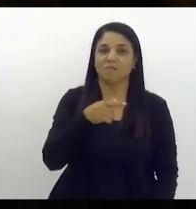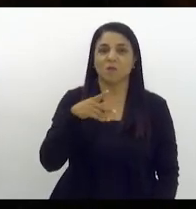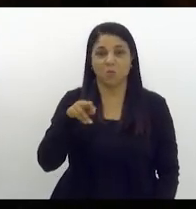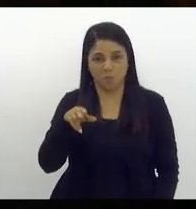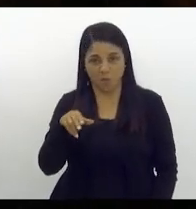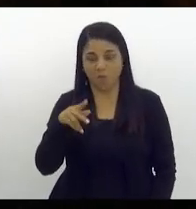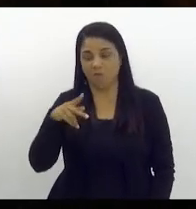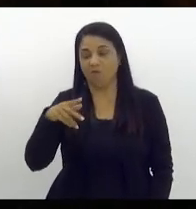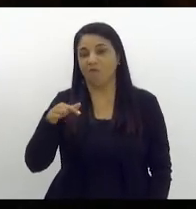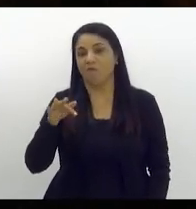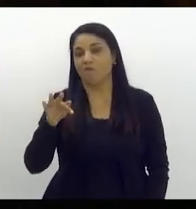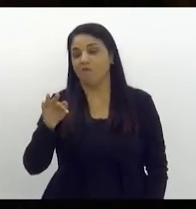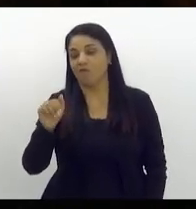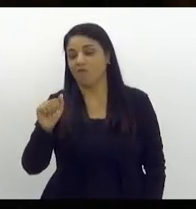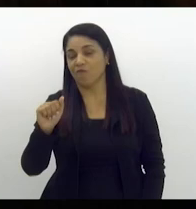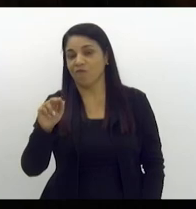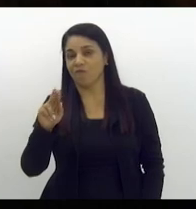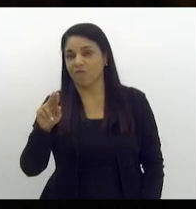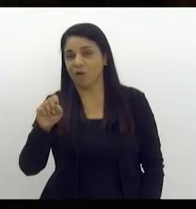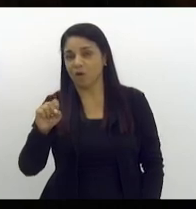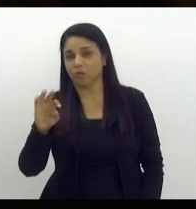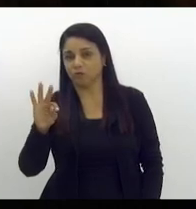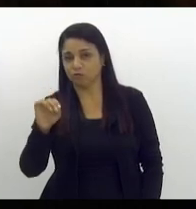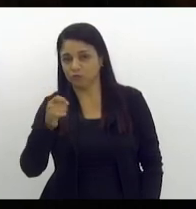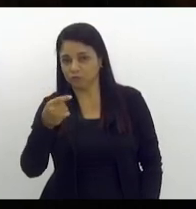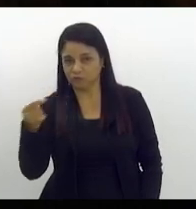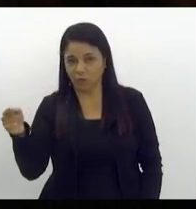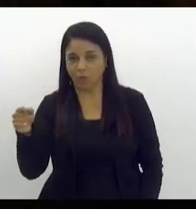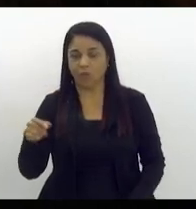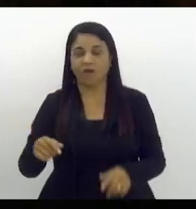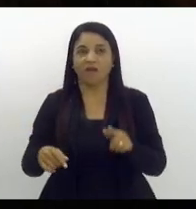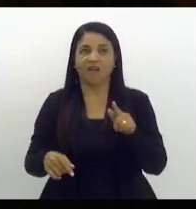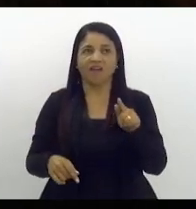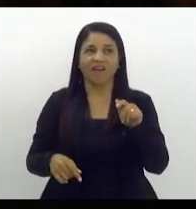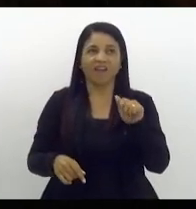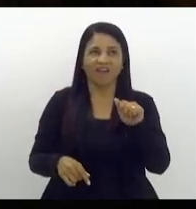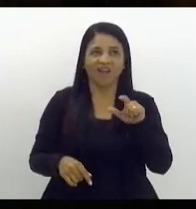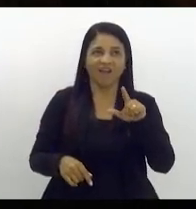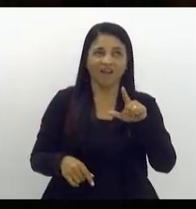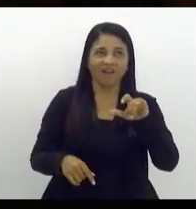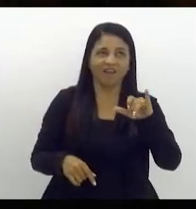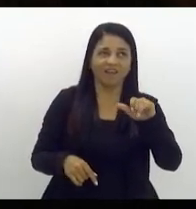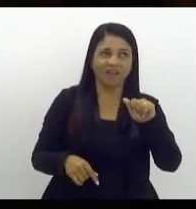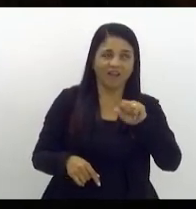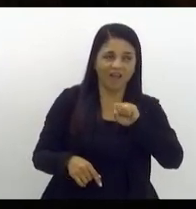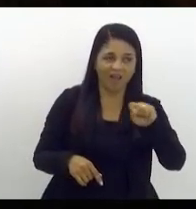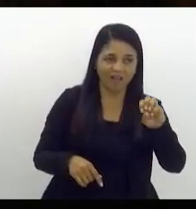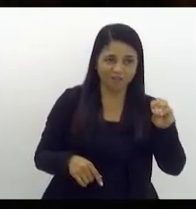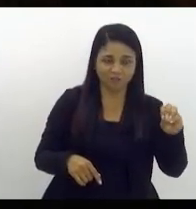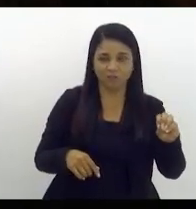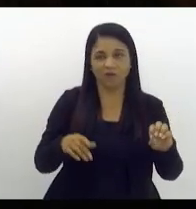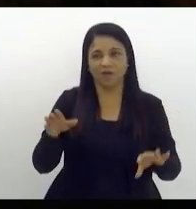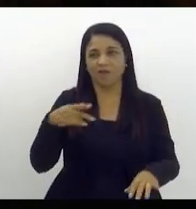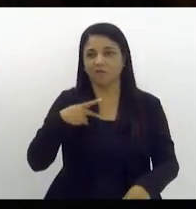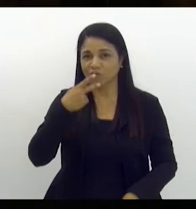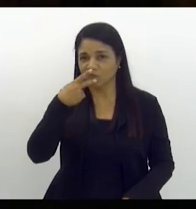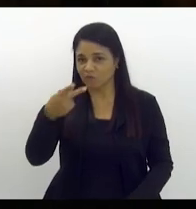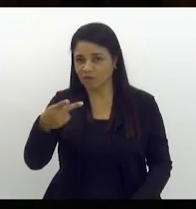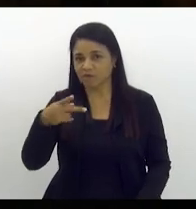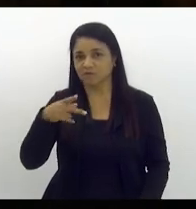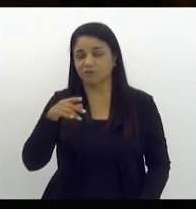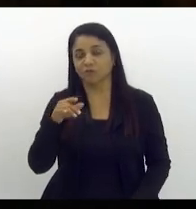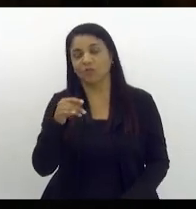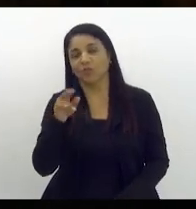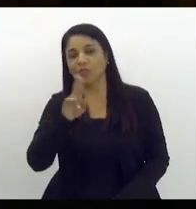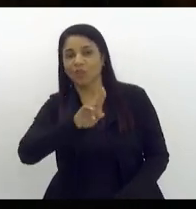verdade, a gente falava errado porque o Gagliasso a pessoa já escrevia certo. Aí, quando a gente falava no modo italiano, né, para curiosidade